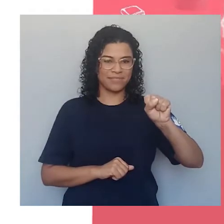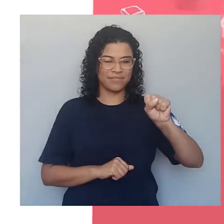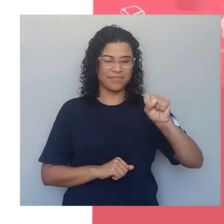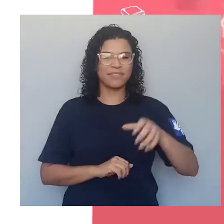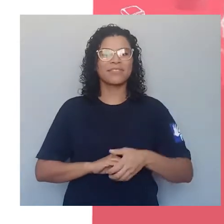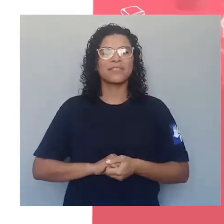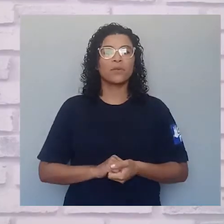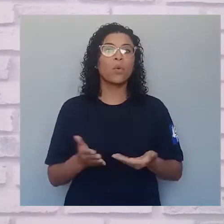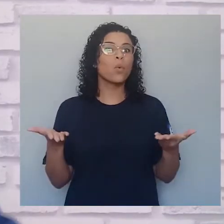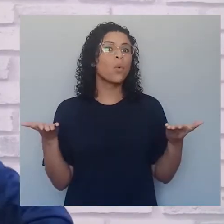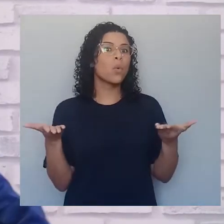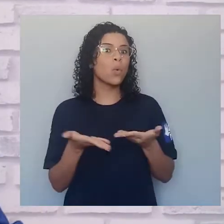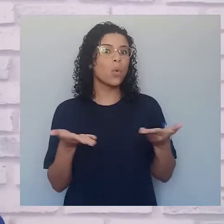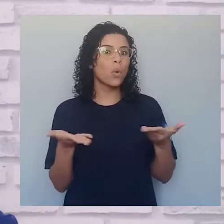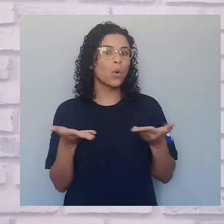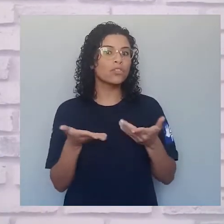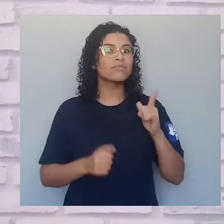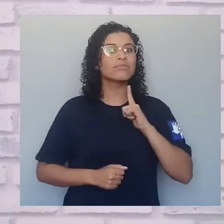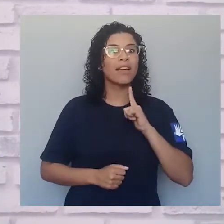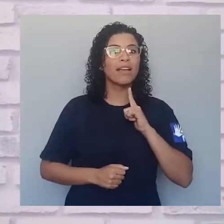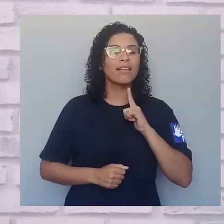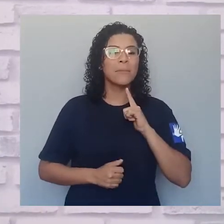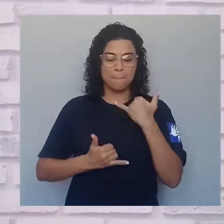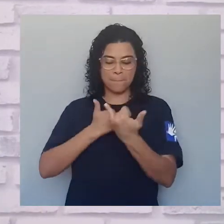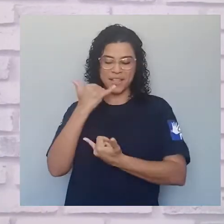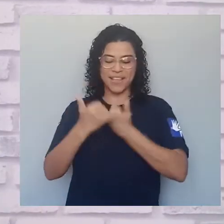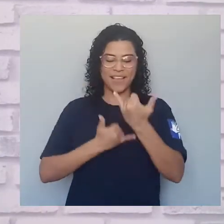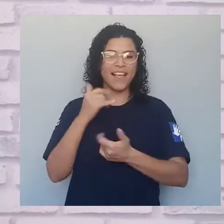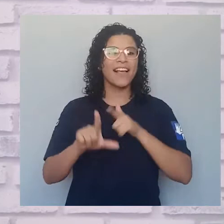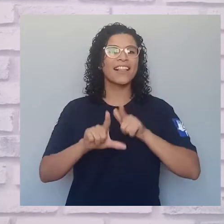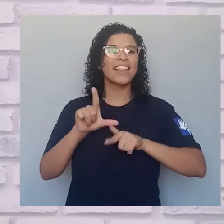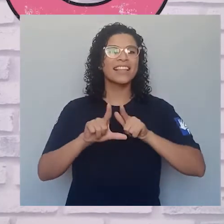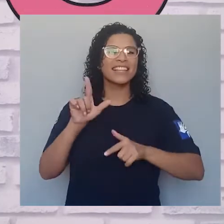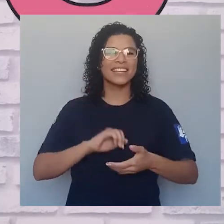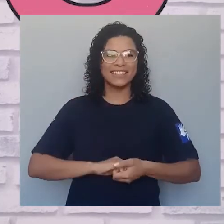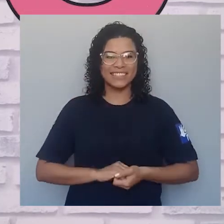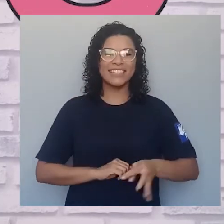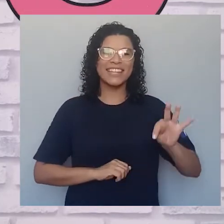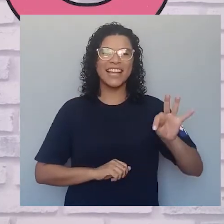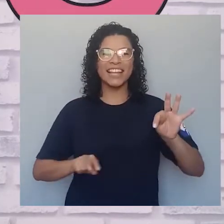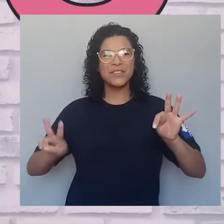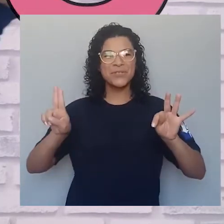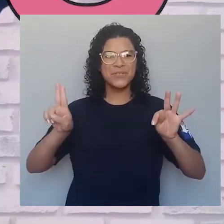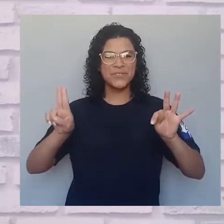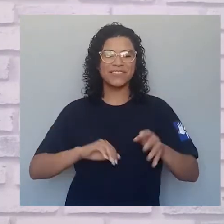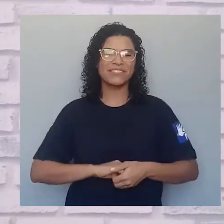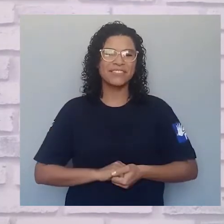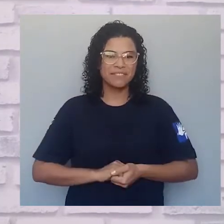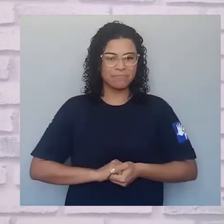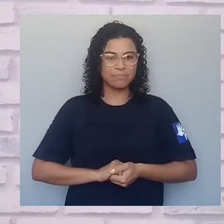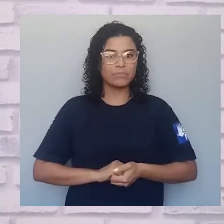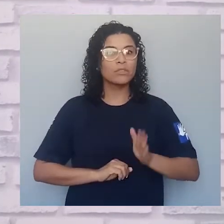S. E hoje nós teremos brincadeiras com as letras T e U.